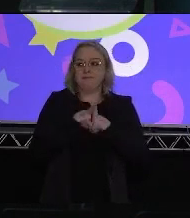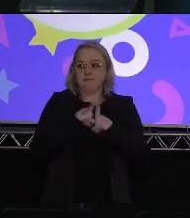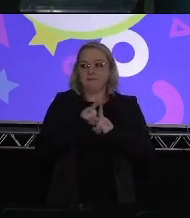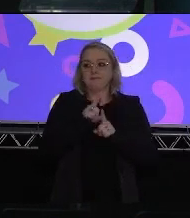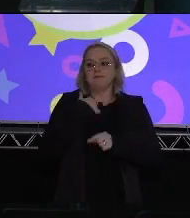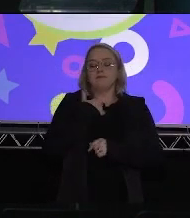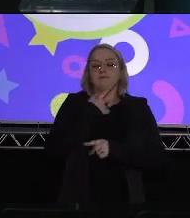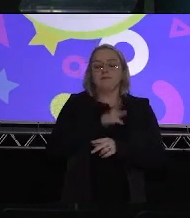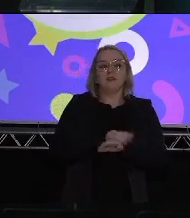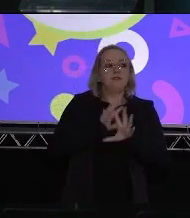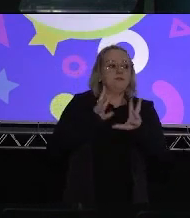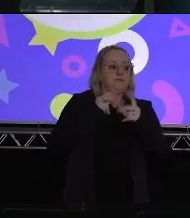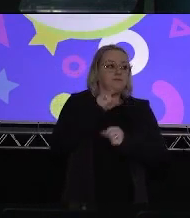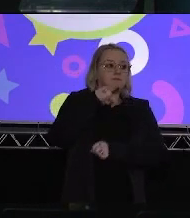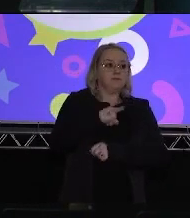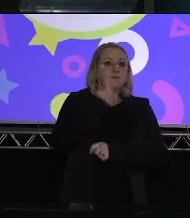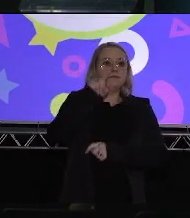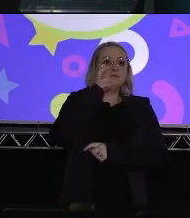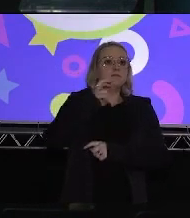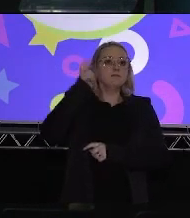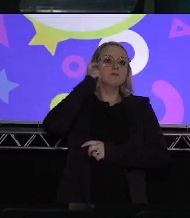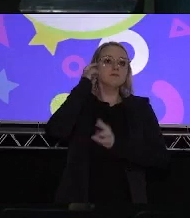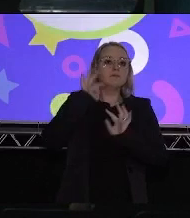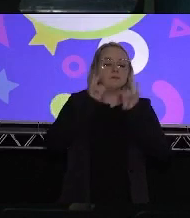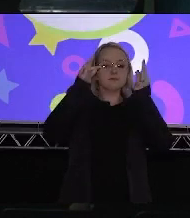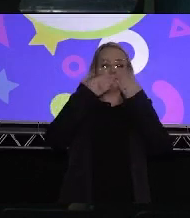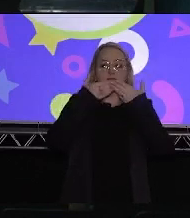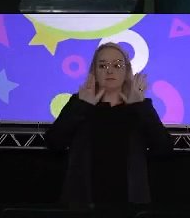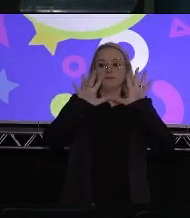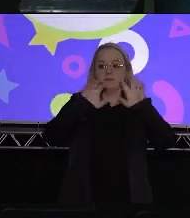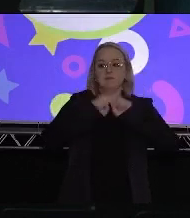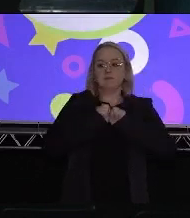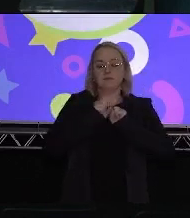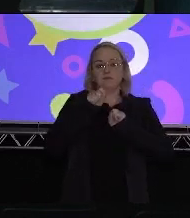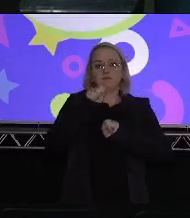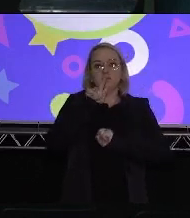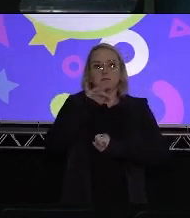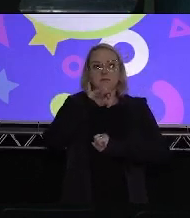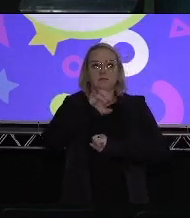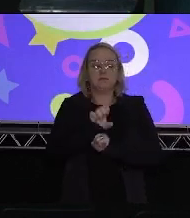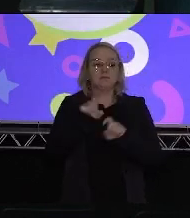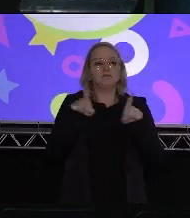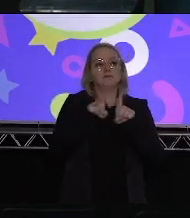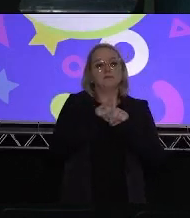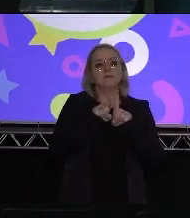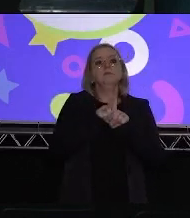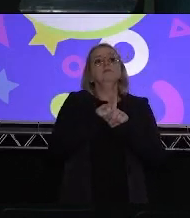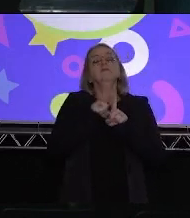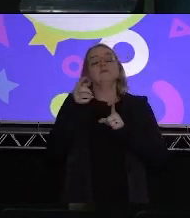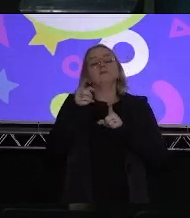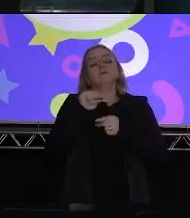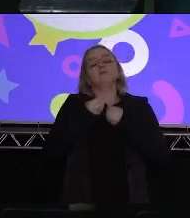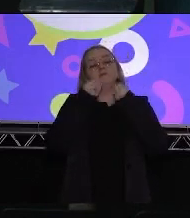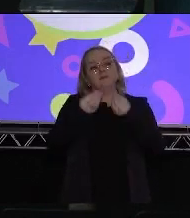pares, que tudo isso é uma cultura técnica que está totalmente aderente ao ágil e totalmente aderente a entregas